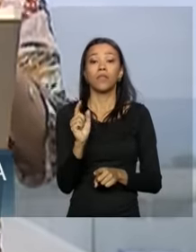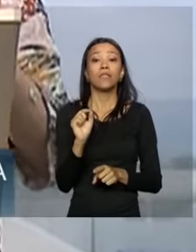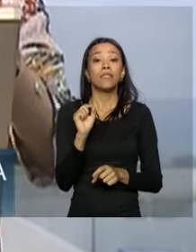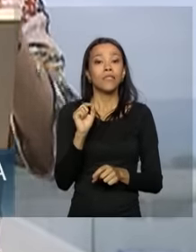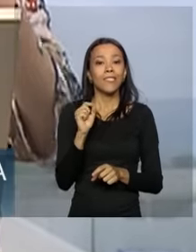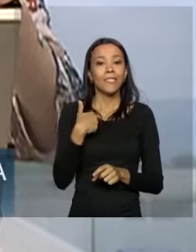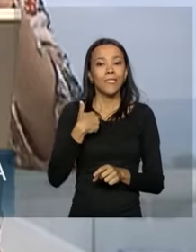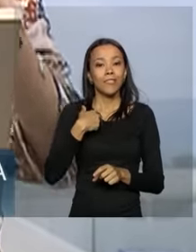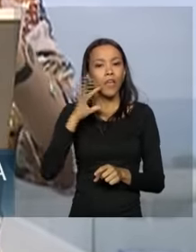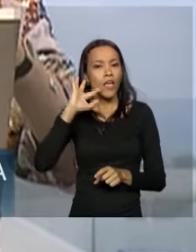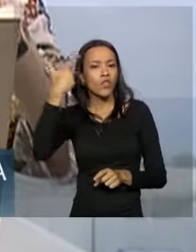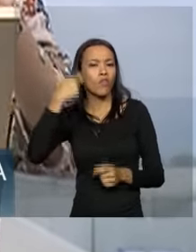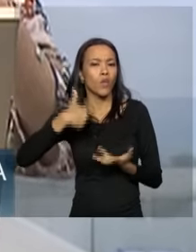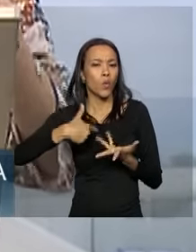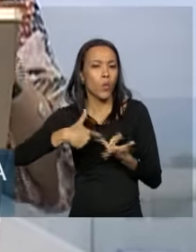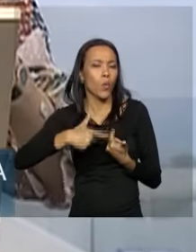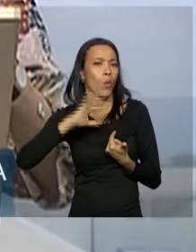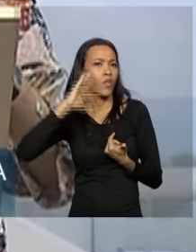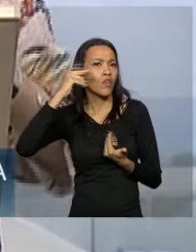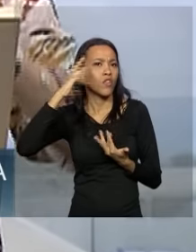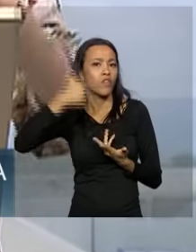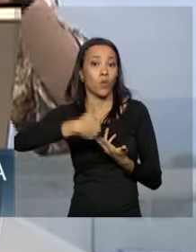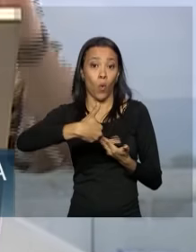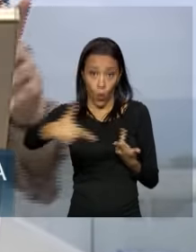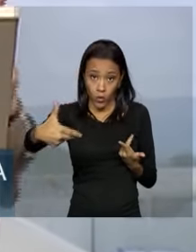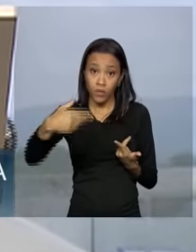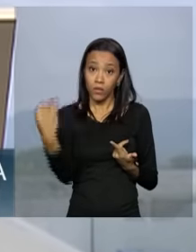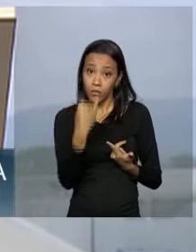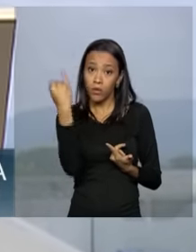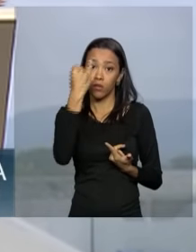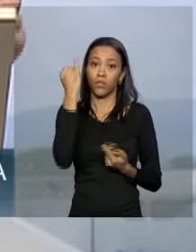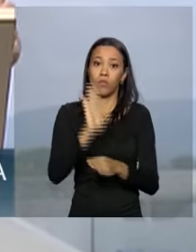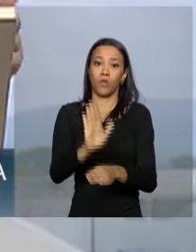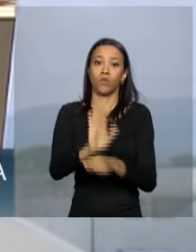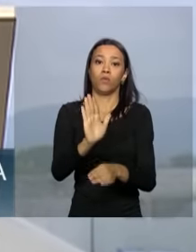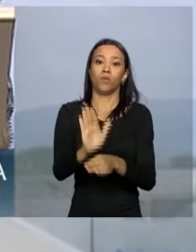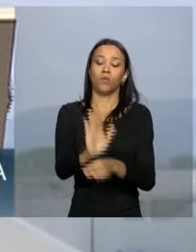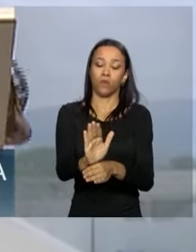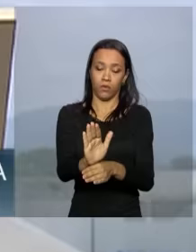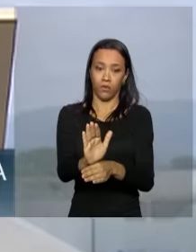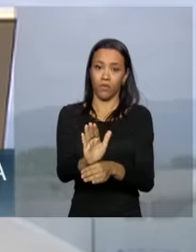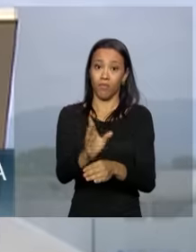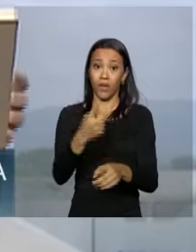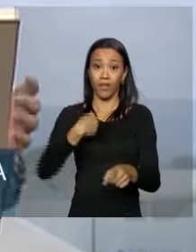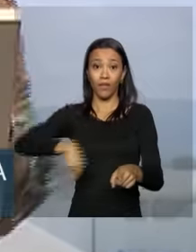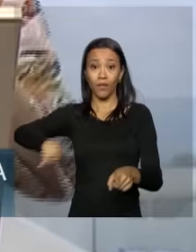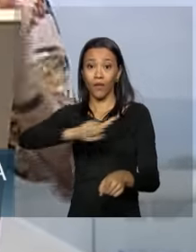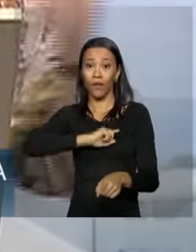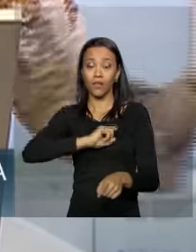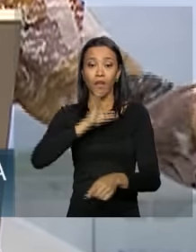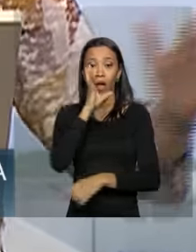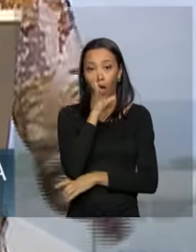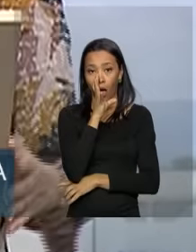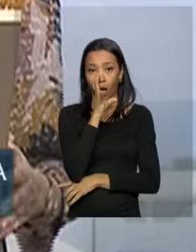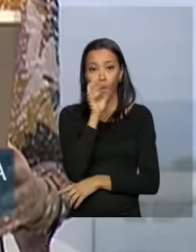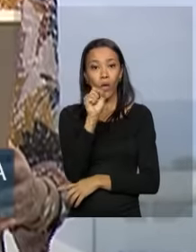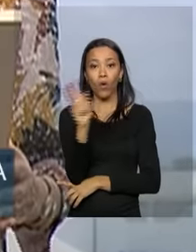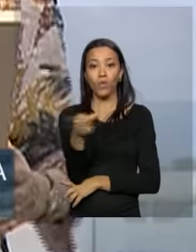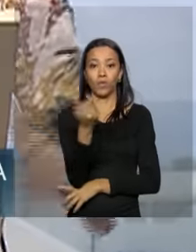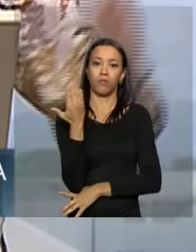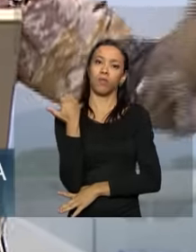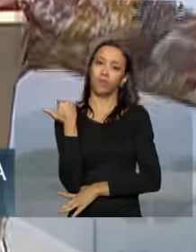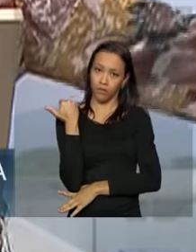as medidas emergenciais necessárias para que aqui a gente não assista o que se assistiu